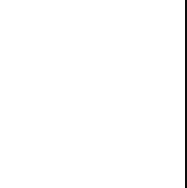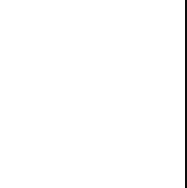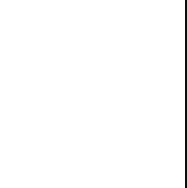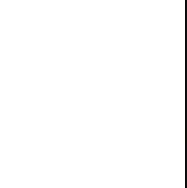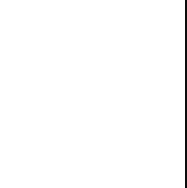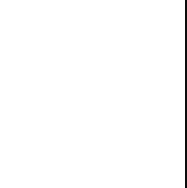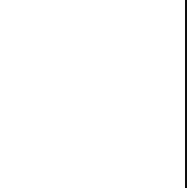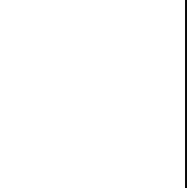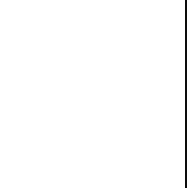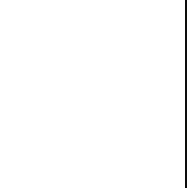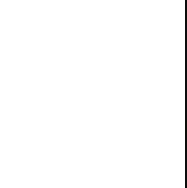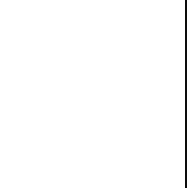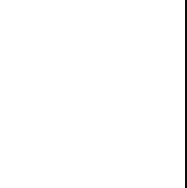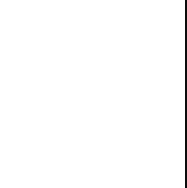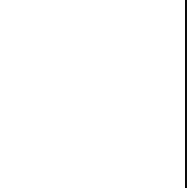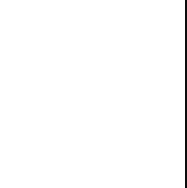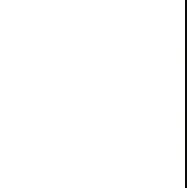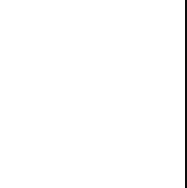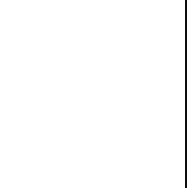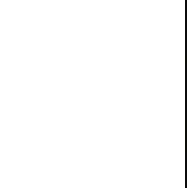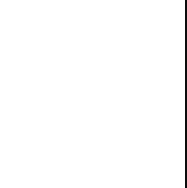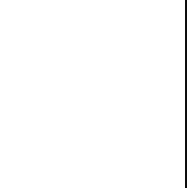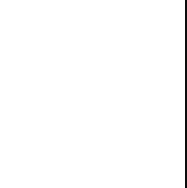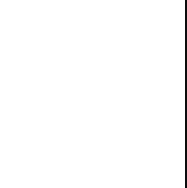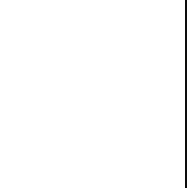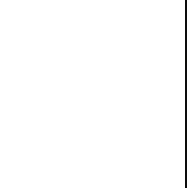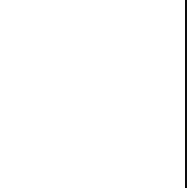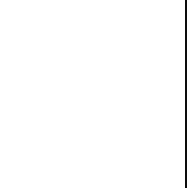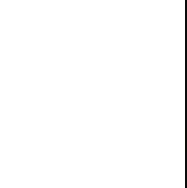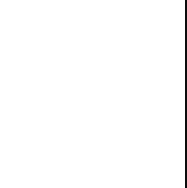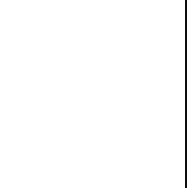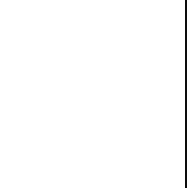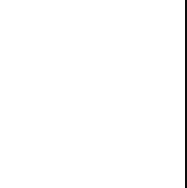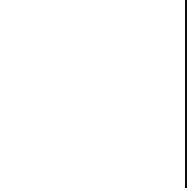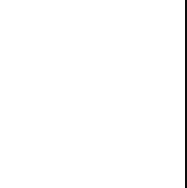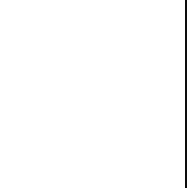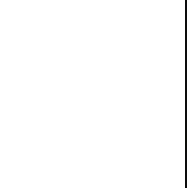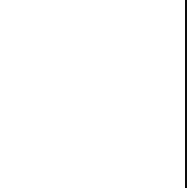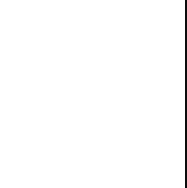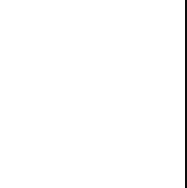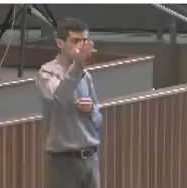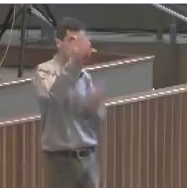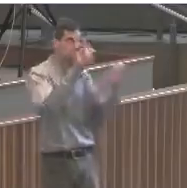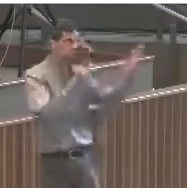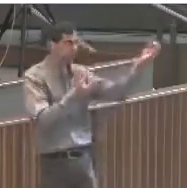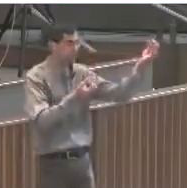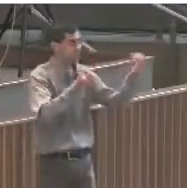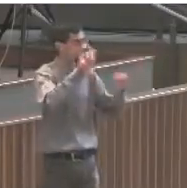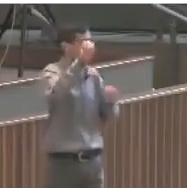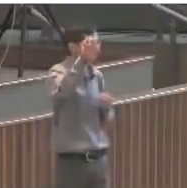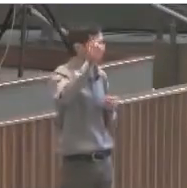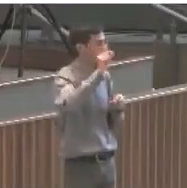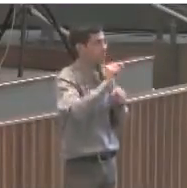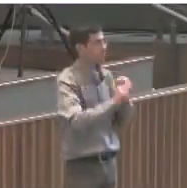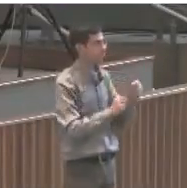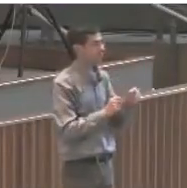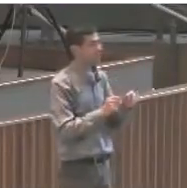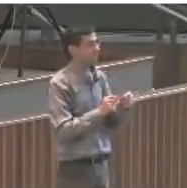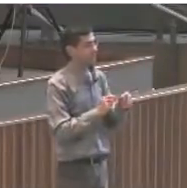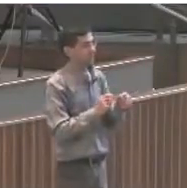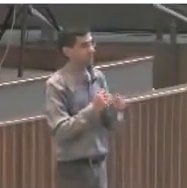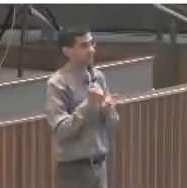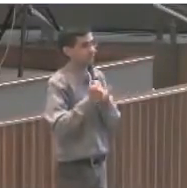eu já fiz isso trabalhando com a junta de missões mundiais e tendo que levar recursos